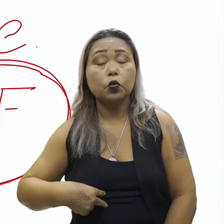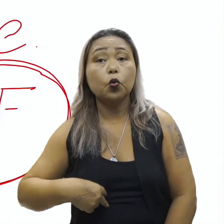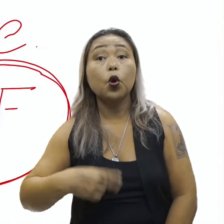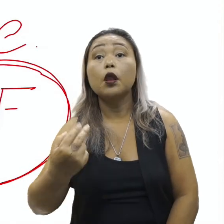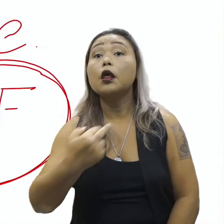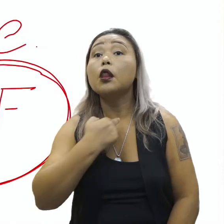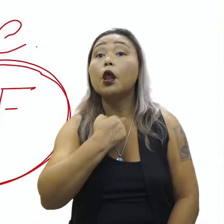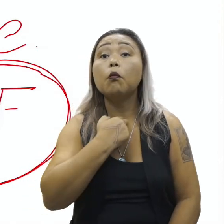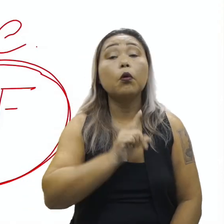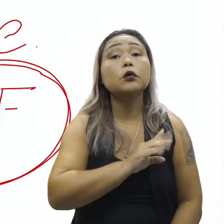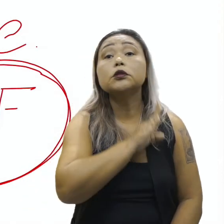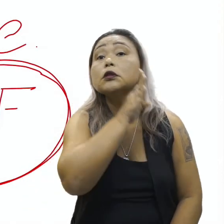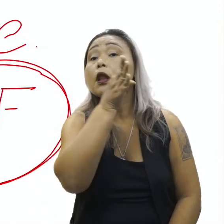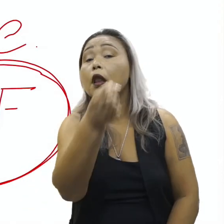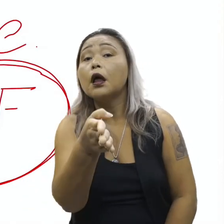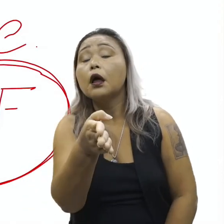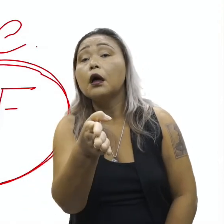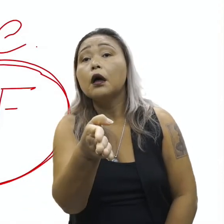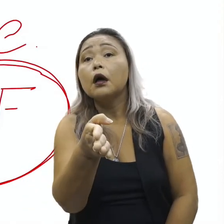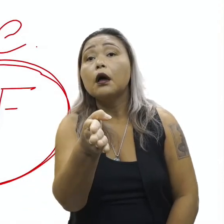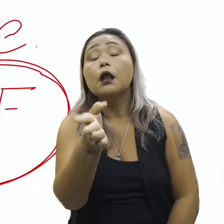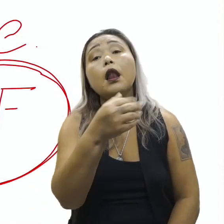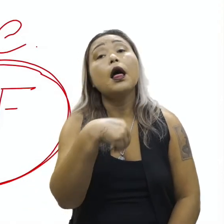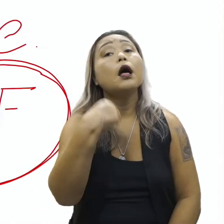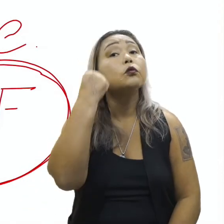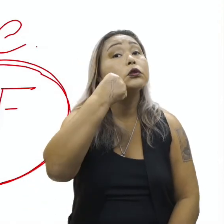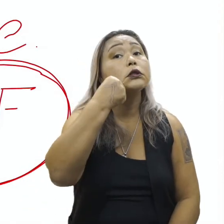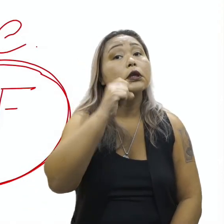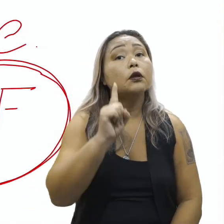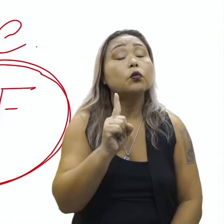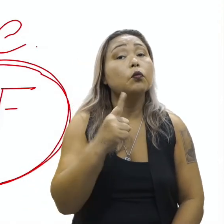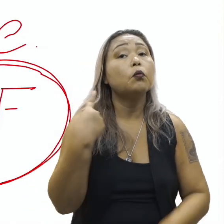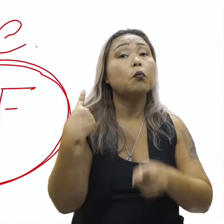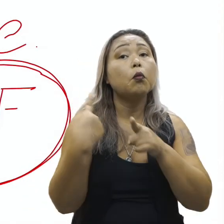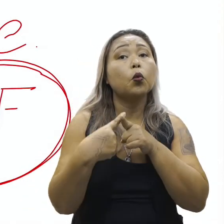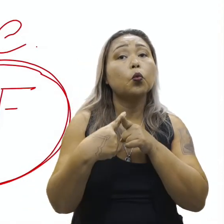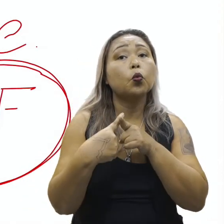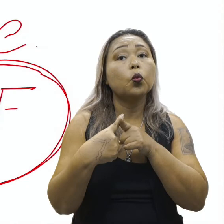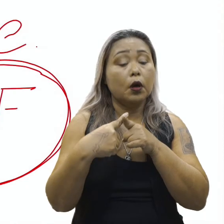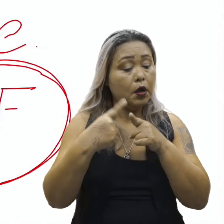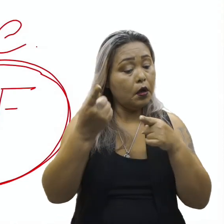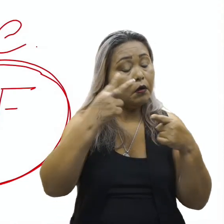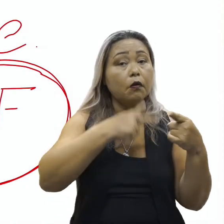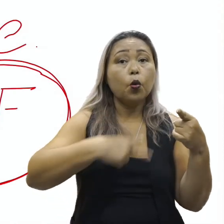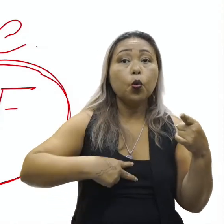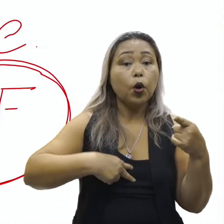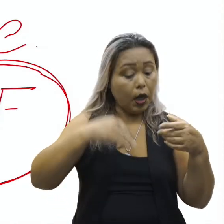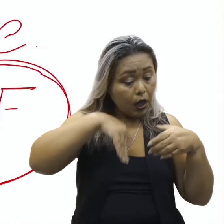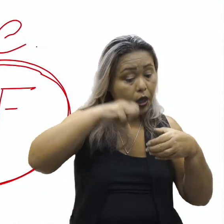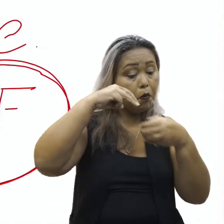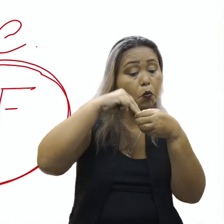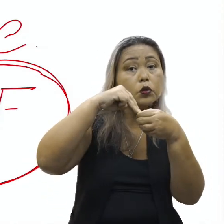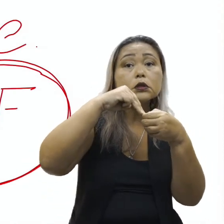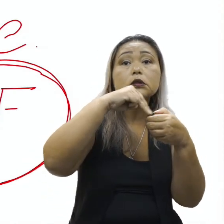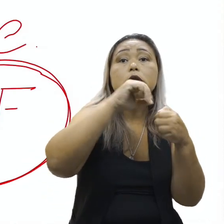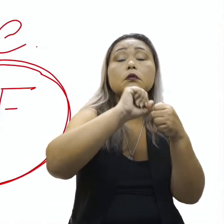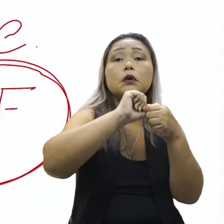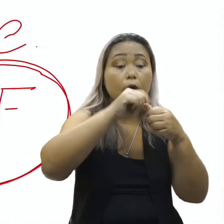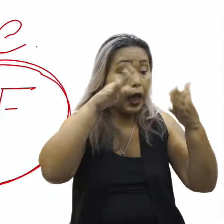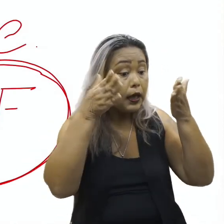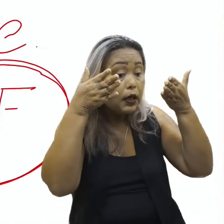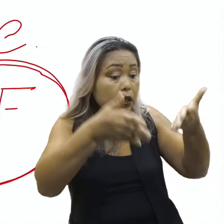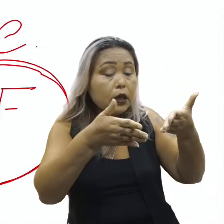nas ações lá dos senadores, porque a área de atuação dele é o município, ele tem que estar atento a quem?